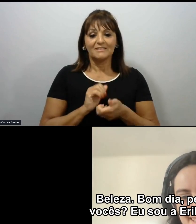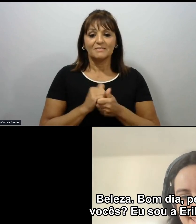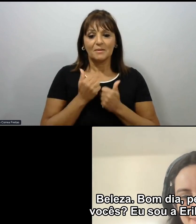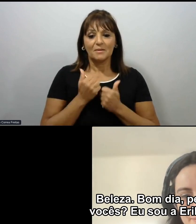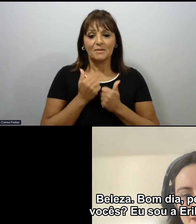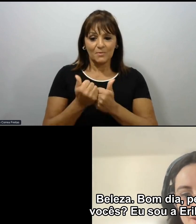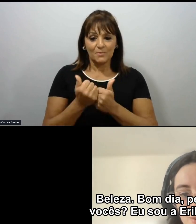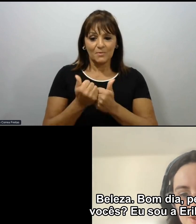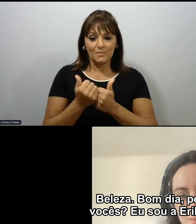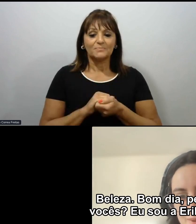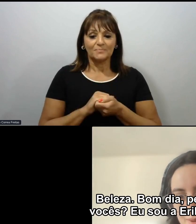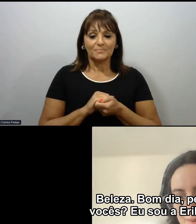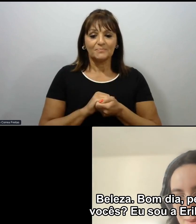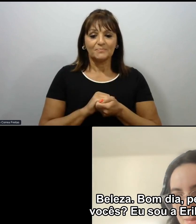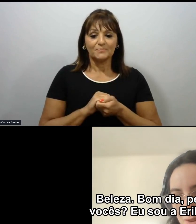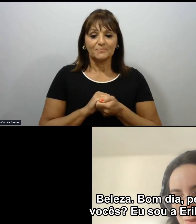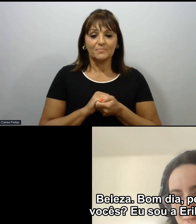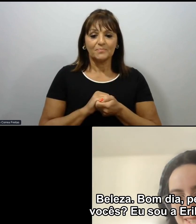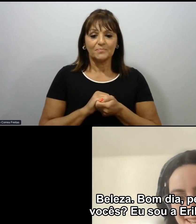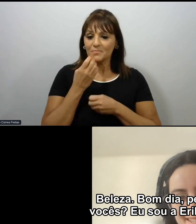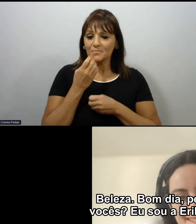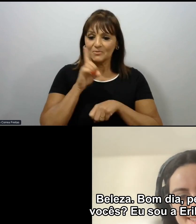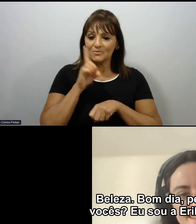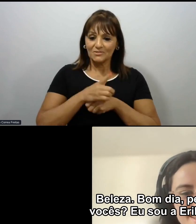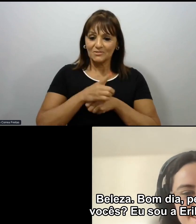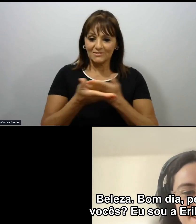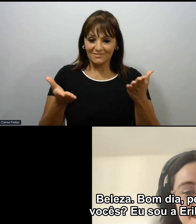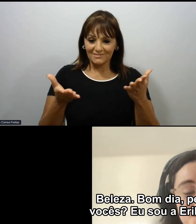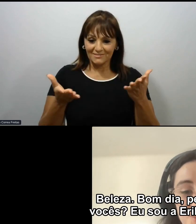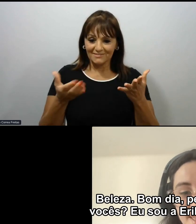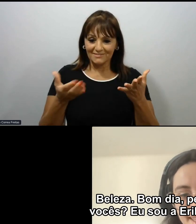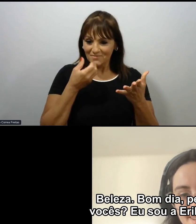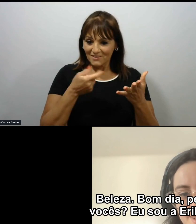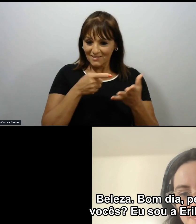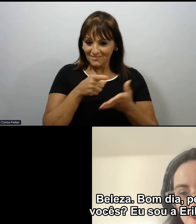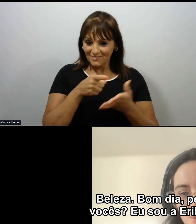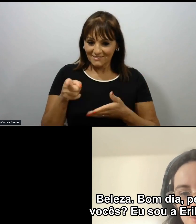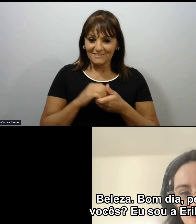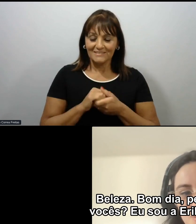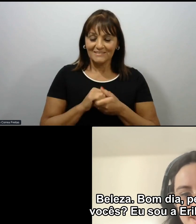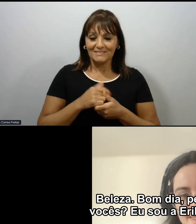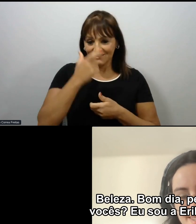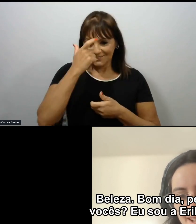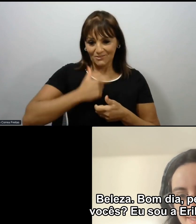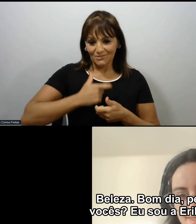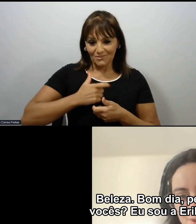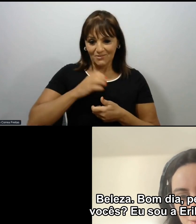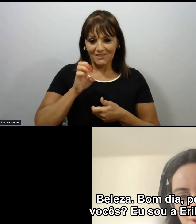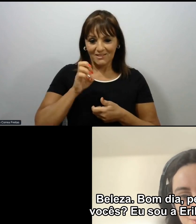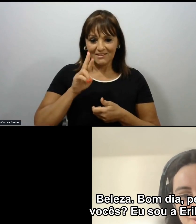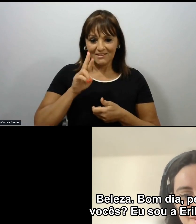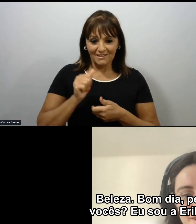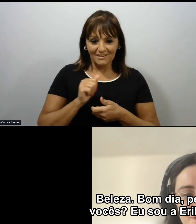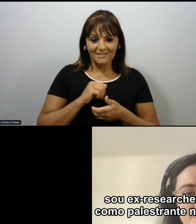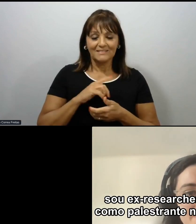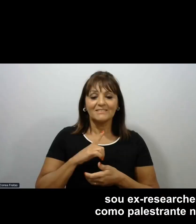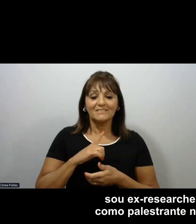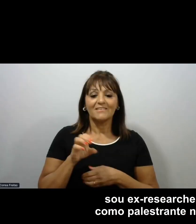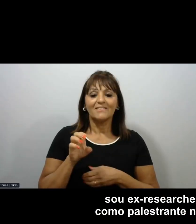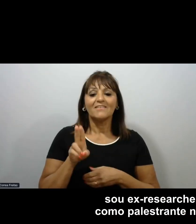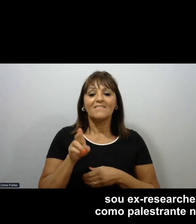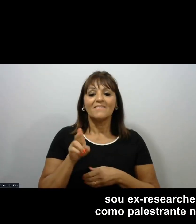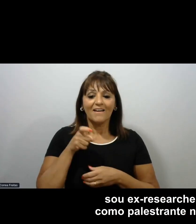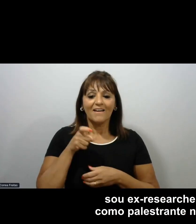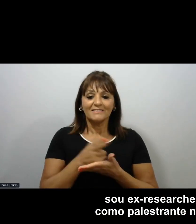Beleza. Bom dia, pessoal, tudo bem com vocês? Eu sou a Érica, eu sou UX Designer, sou UX Researcher, estou estreando aqui